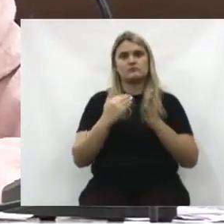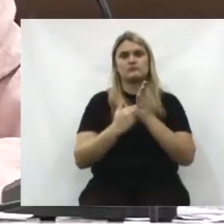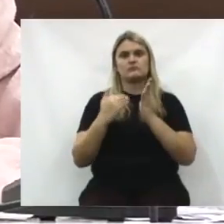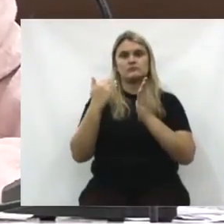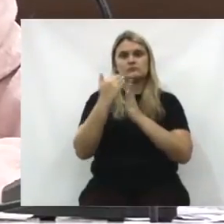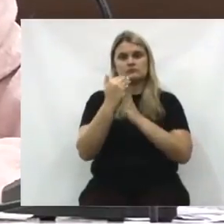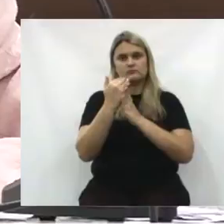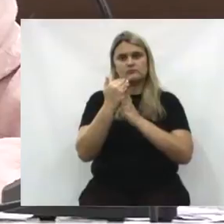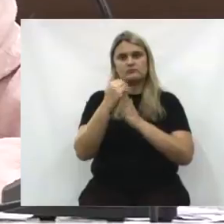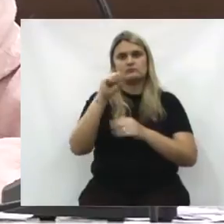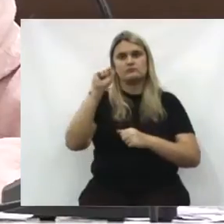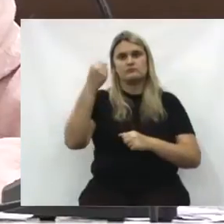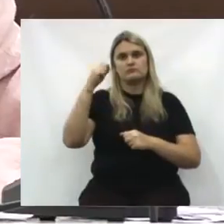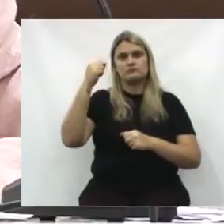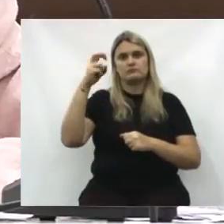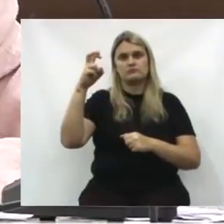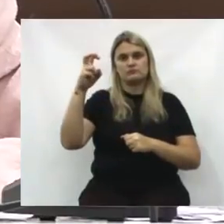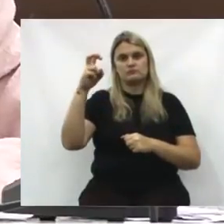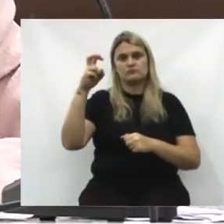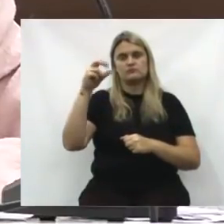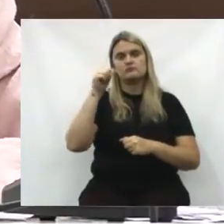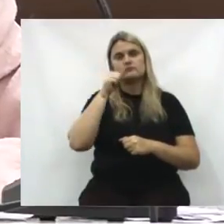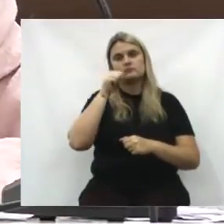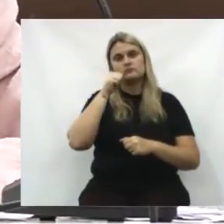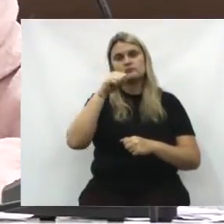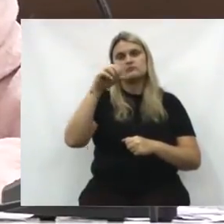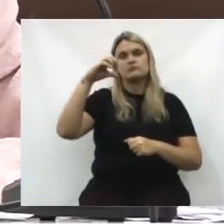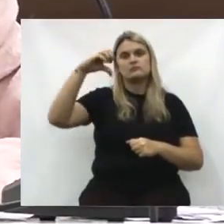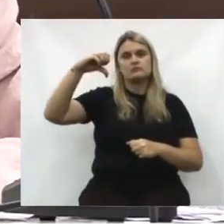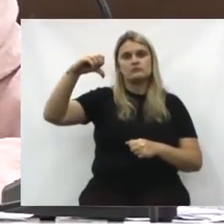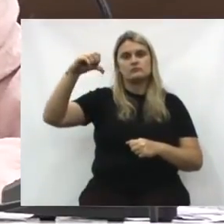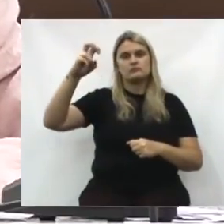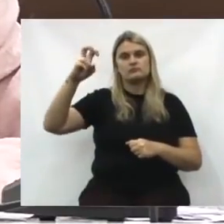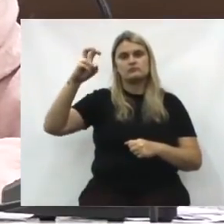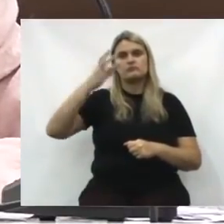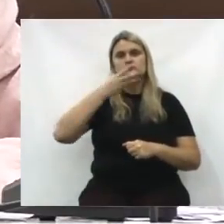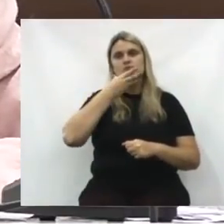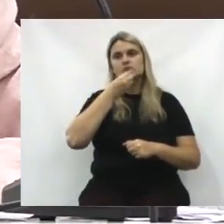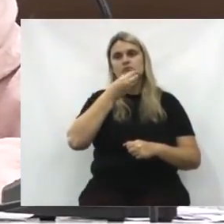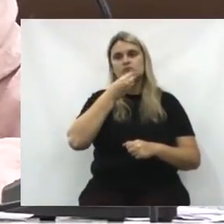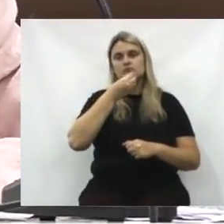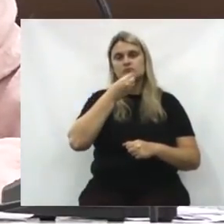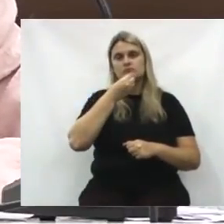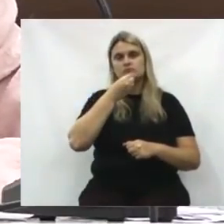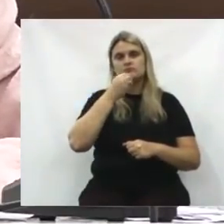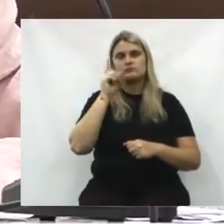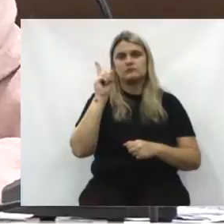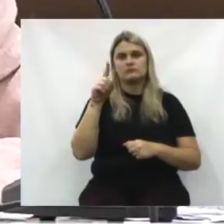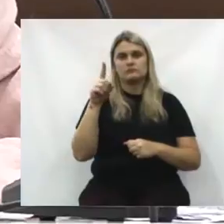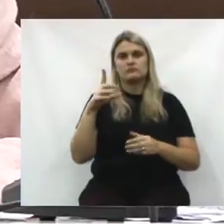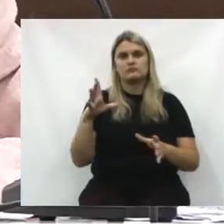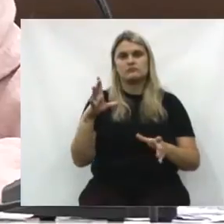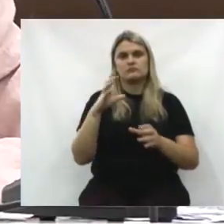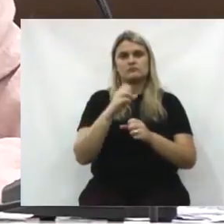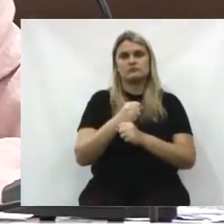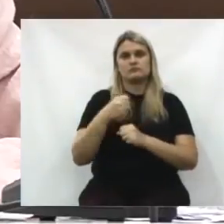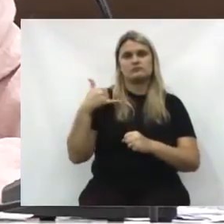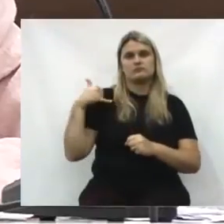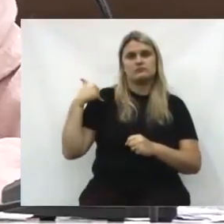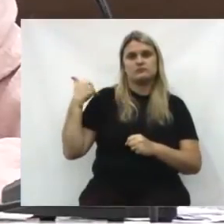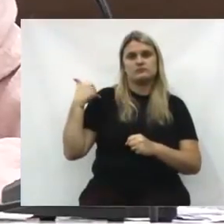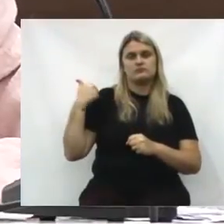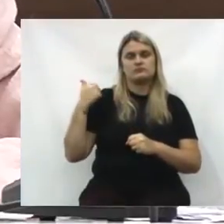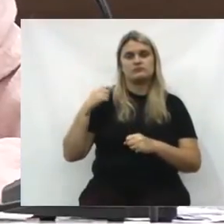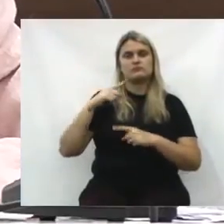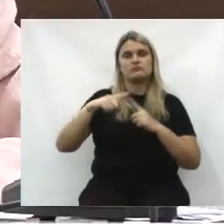É preciso atingir a fórmula 85 mulheres e 95 homens, que é